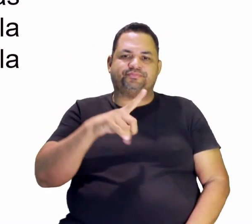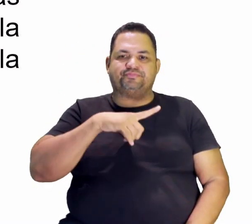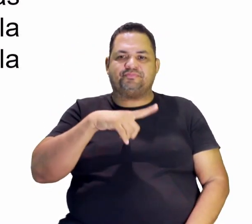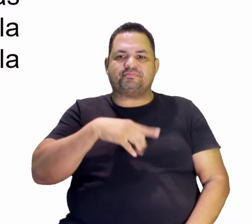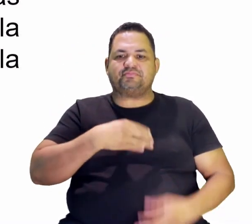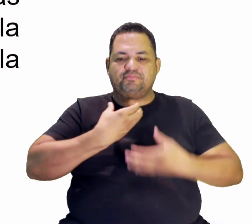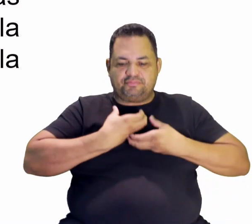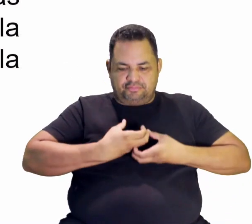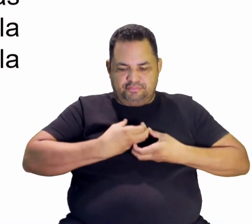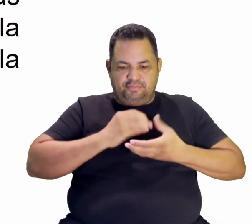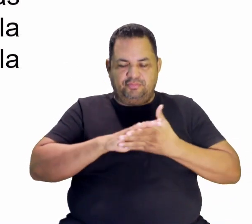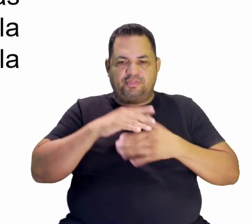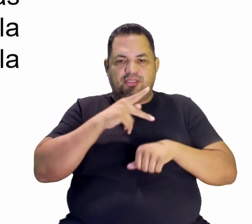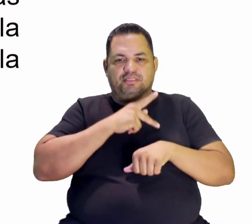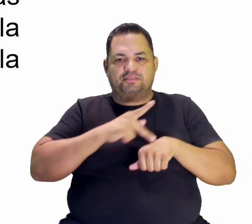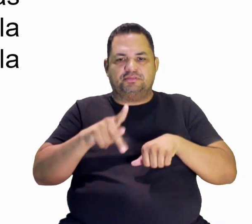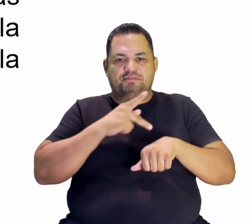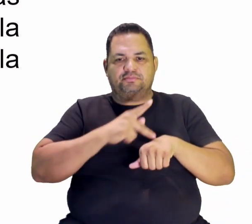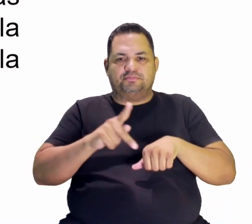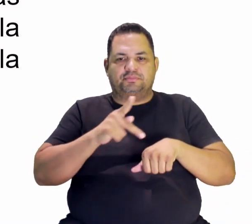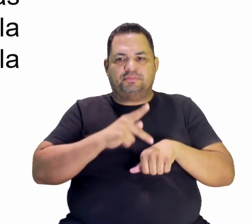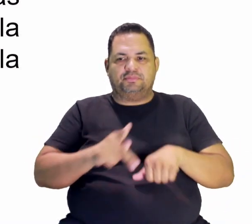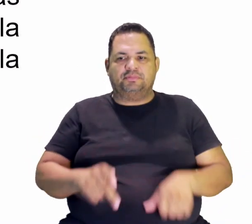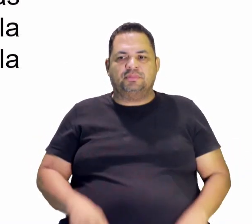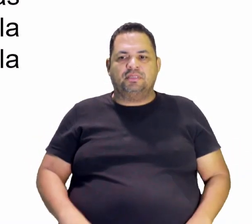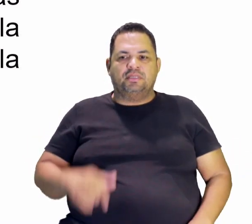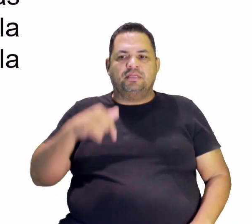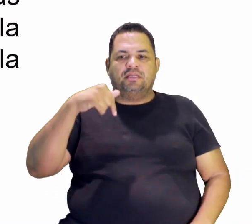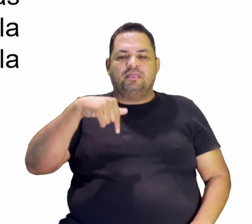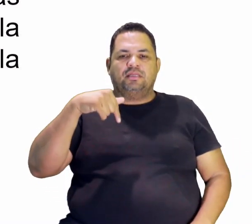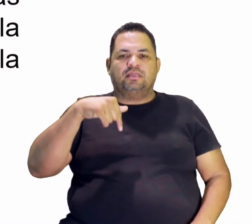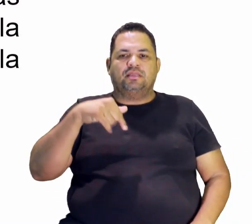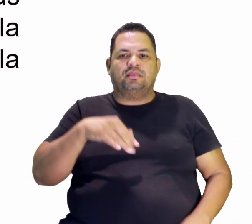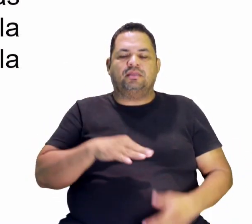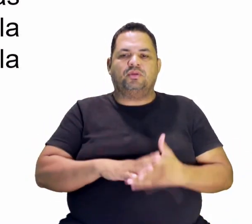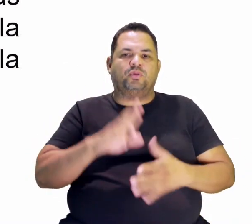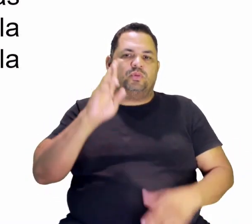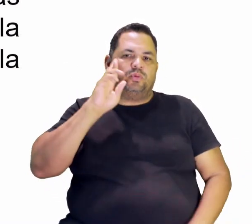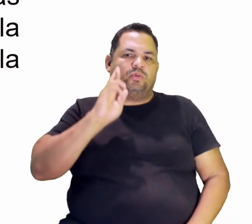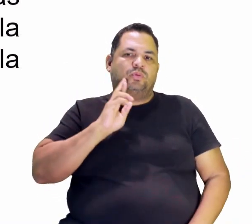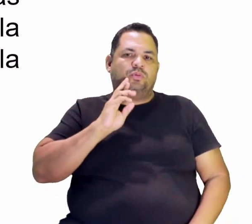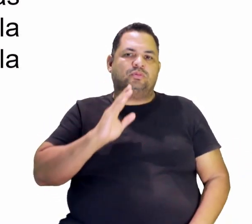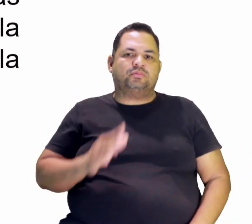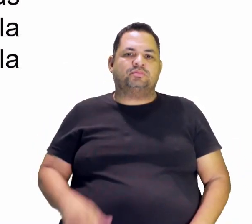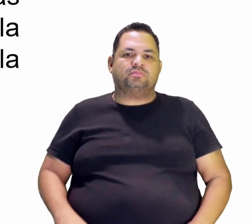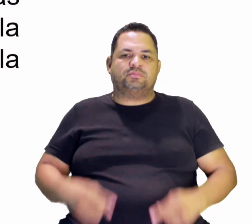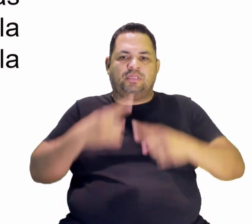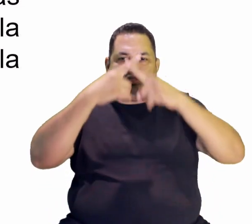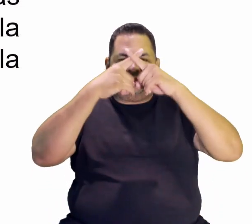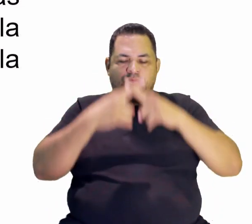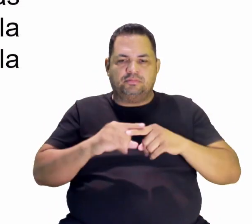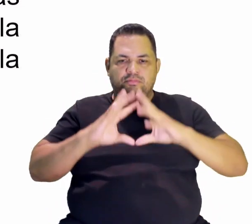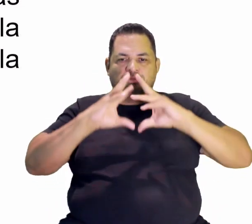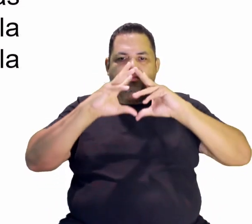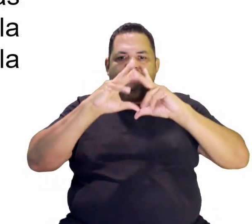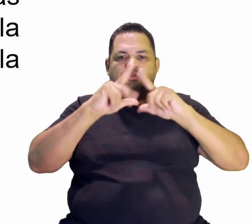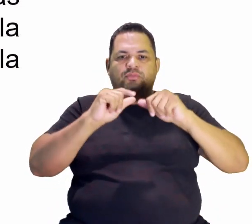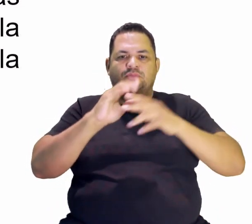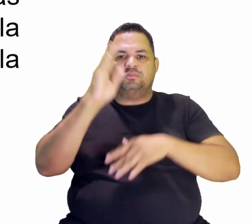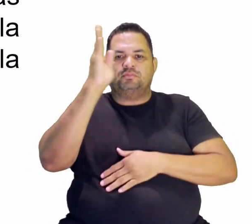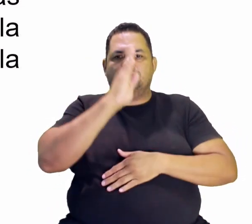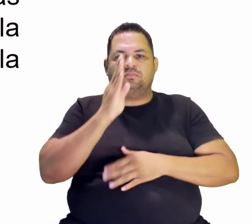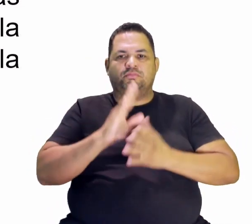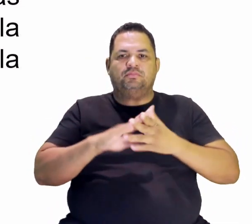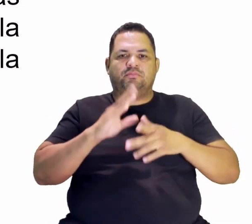de prata aqui em Rondônia. E competindo aí no Brasil todo, né? Durante